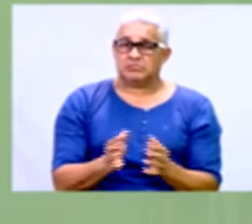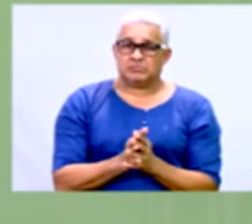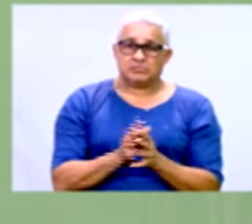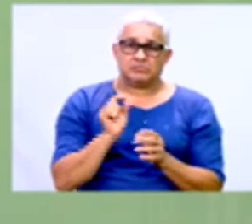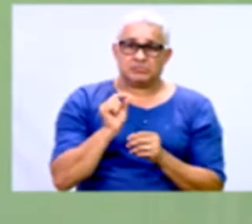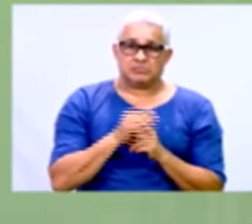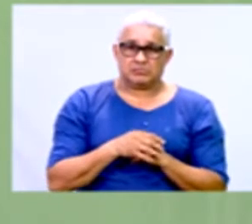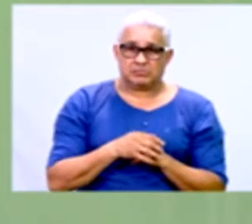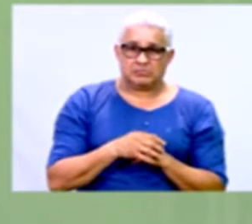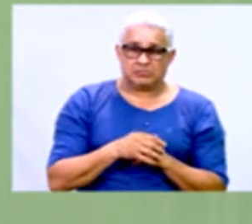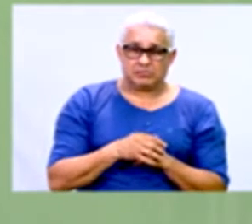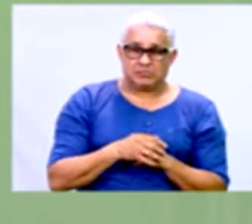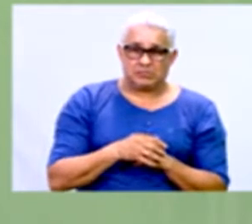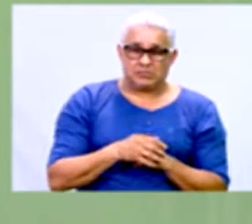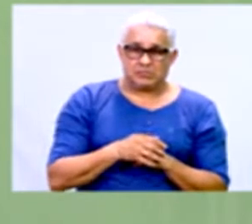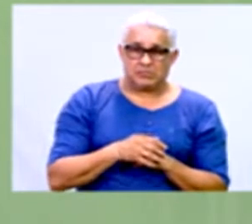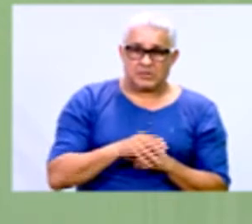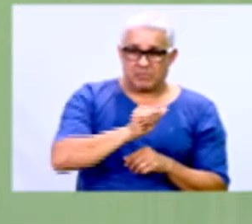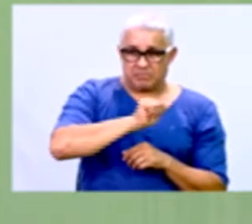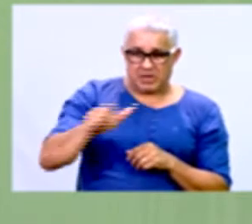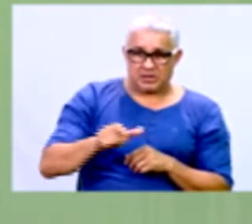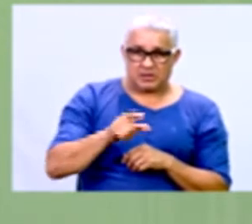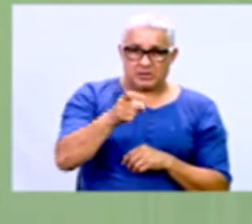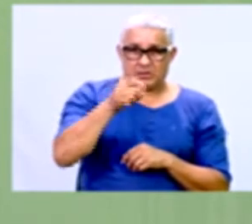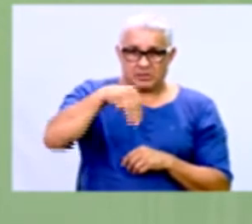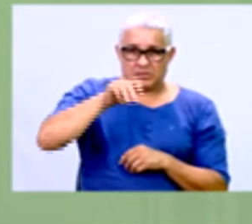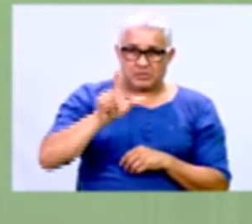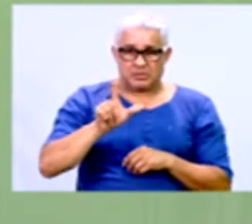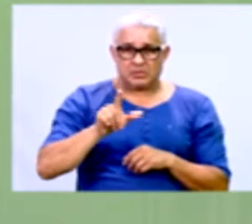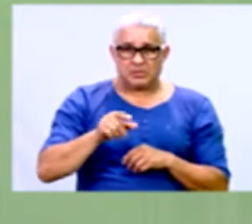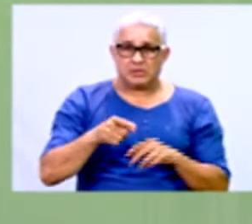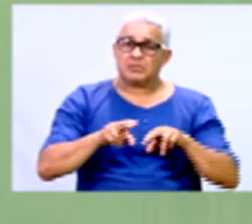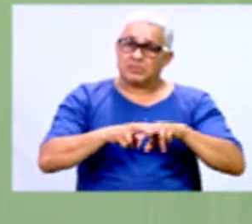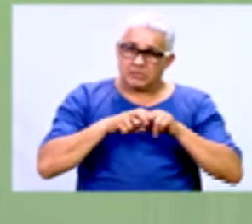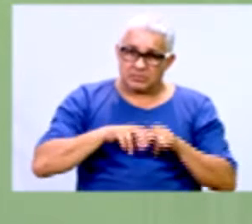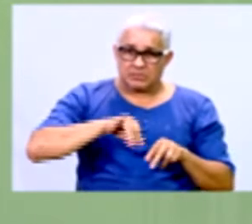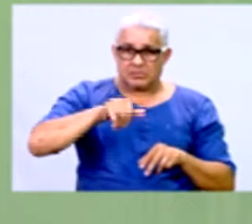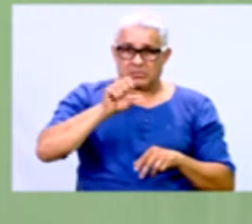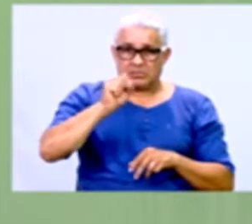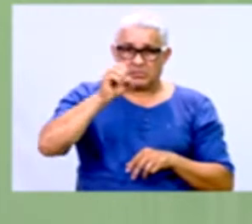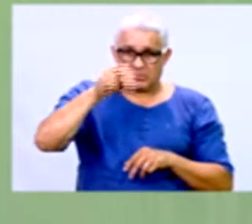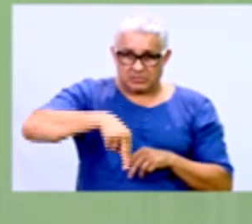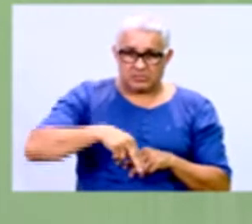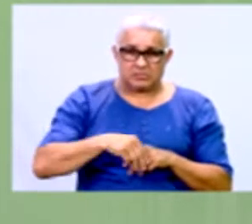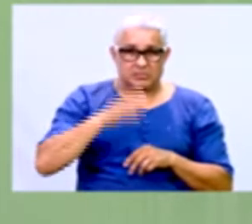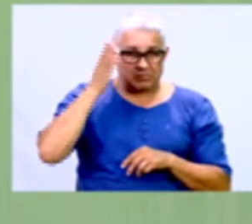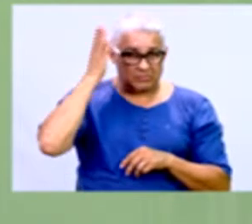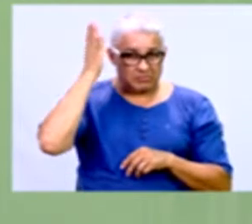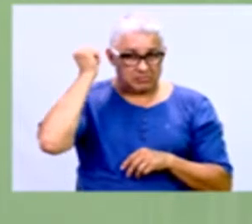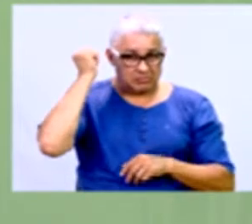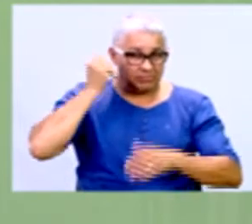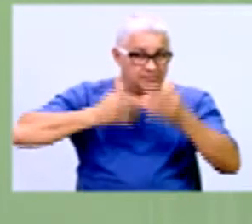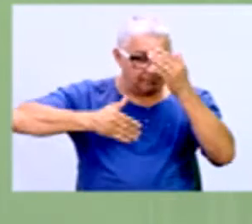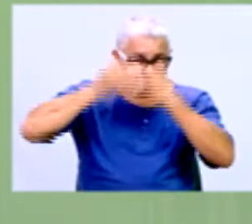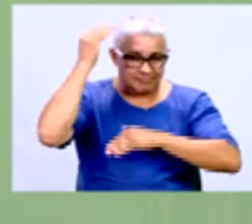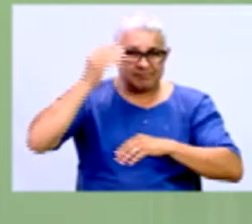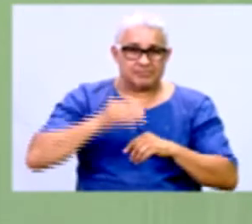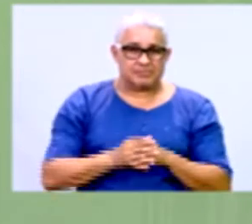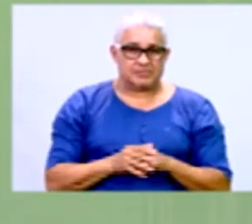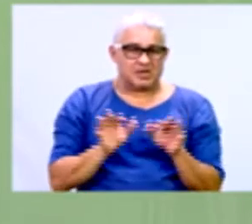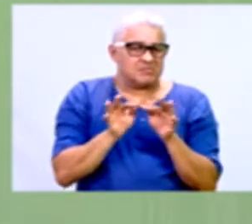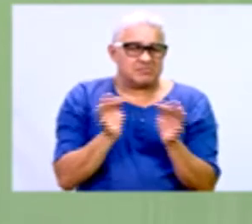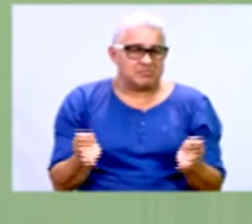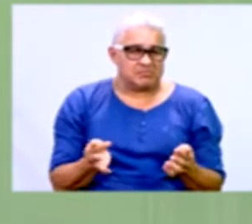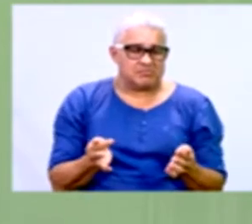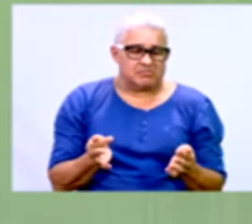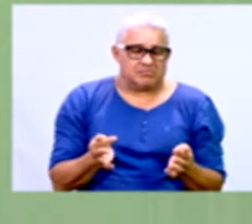do que o XML. Acho que por isso que se deu tanto essa questão do JSON, assim, do sucesso dele, né? É um pouco mais simples